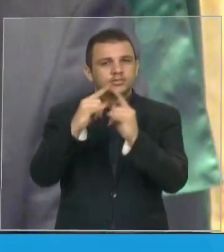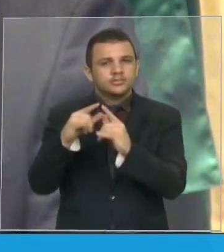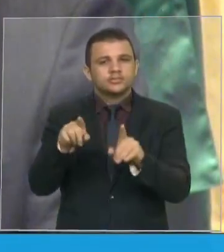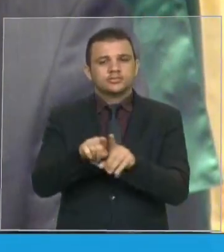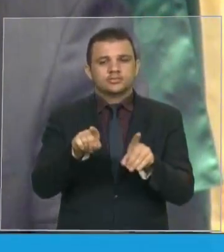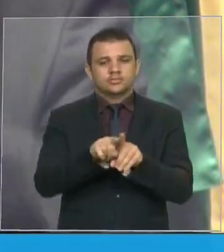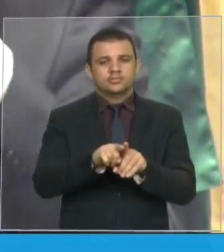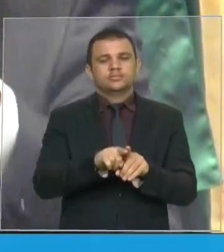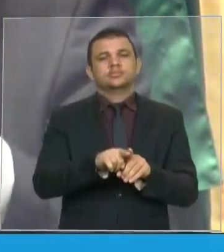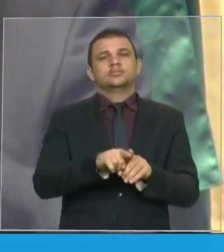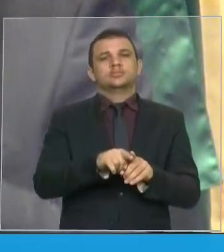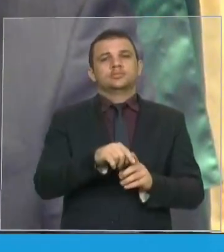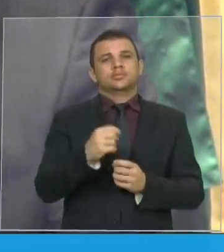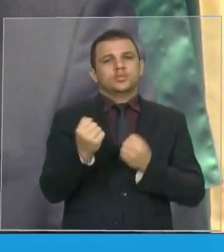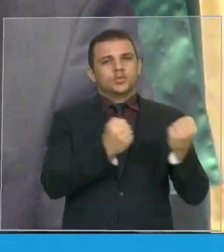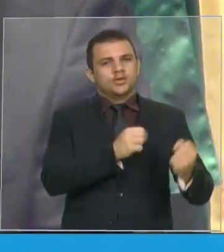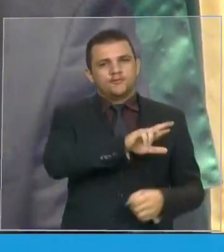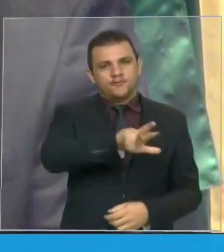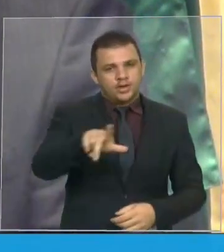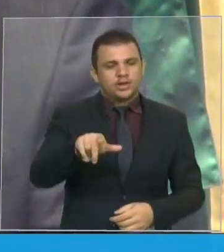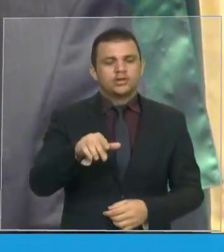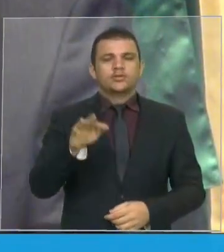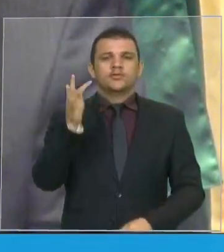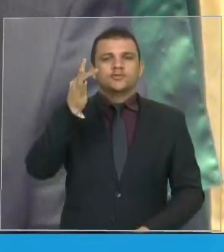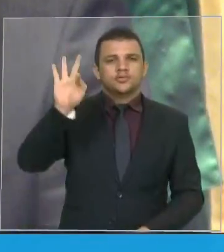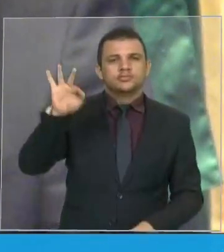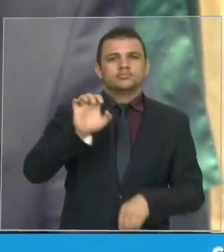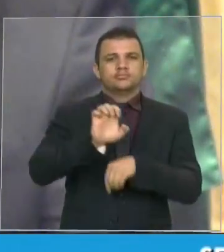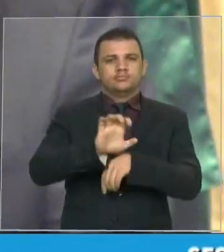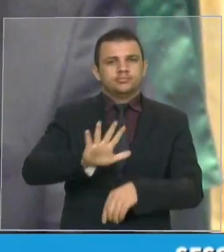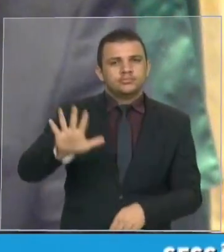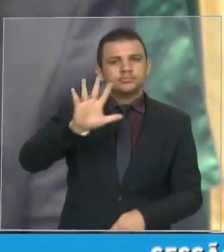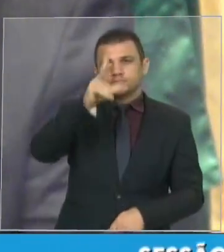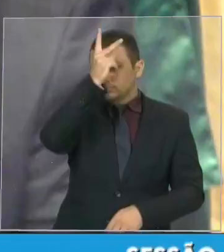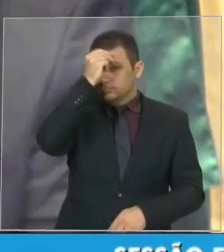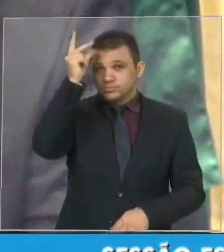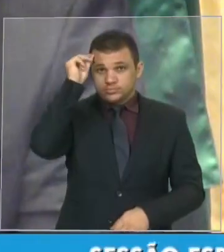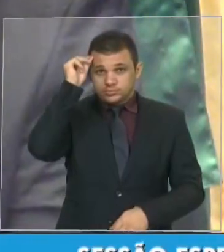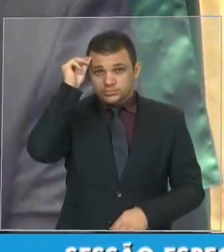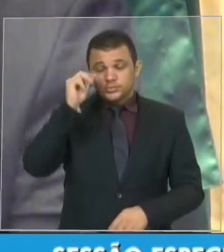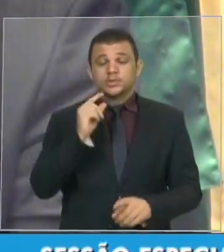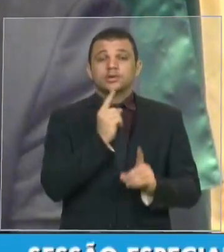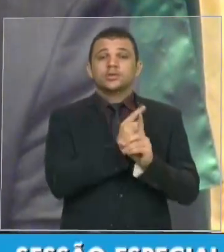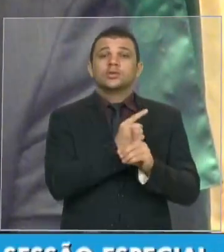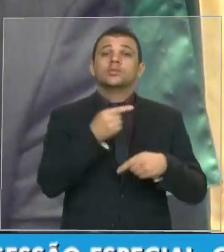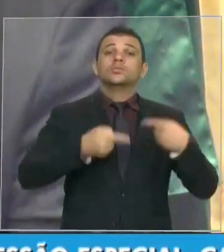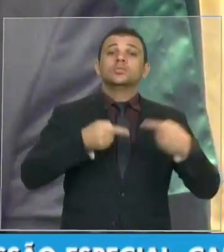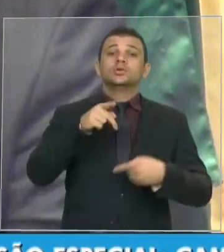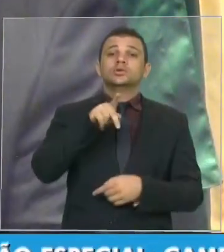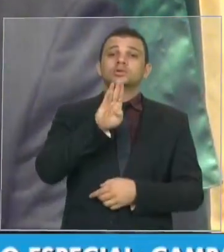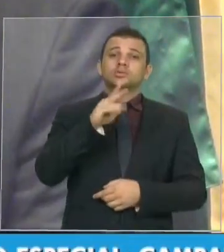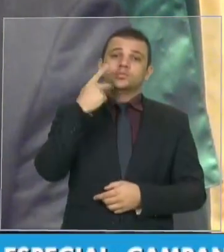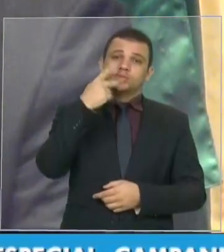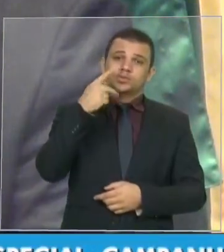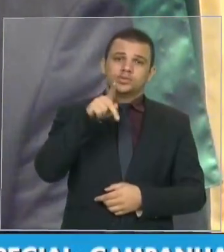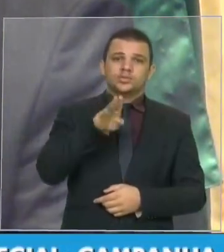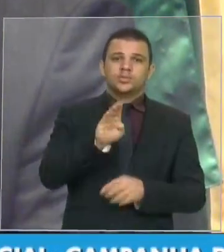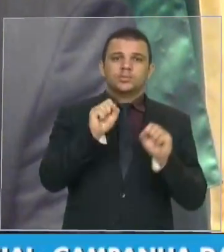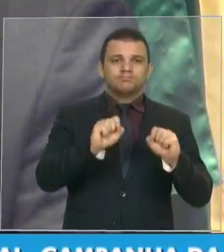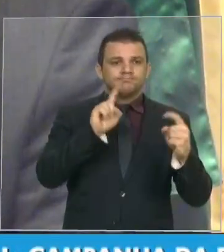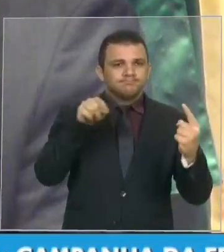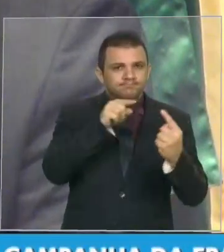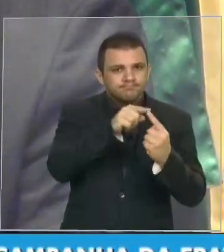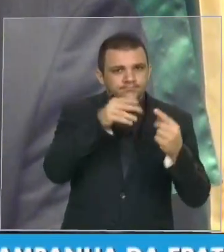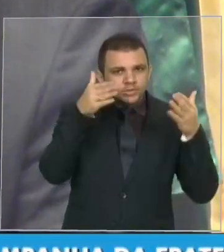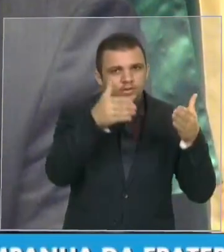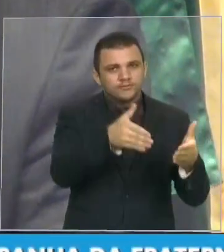de poder, federal, estadual, municipal, as políticas públicas adequadas para o combate à criminalidade. A Mari